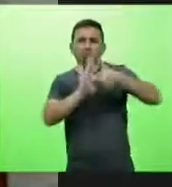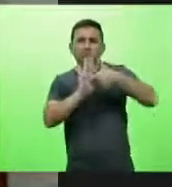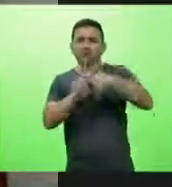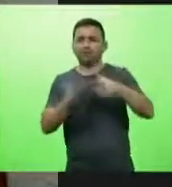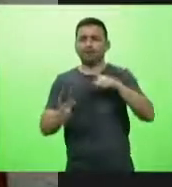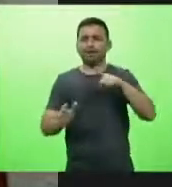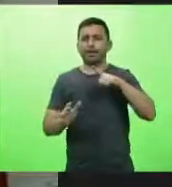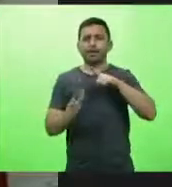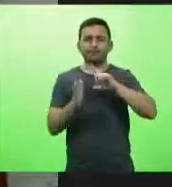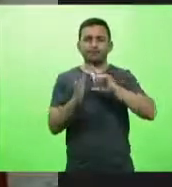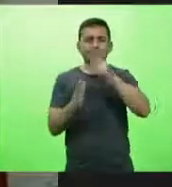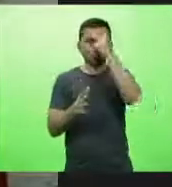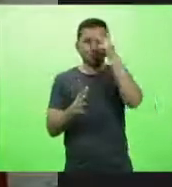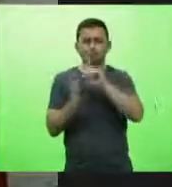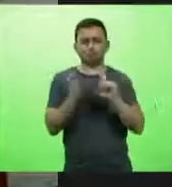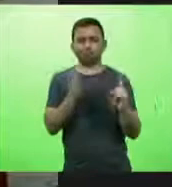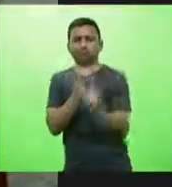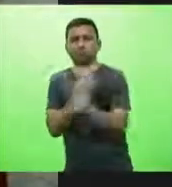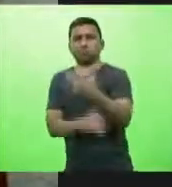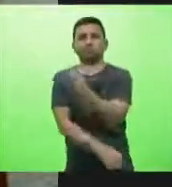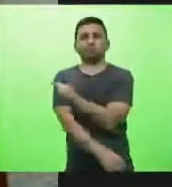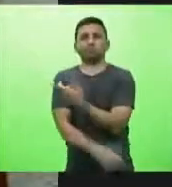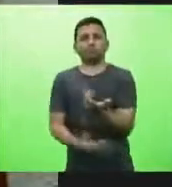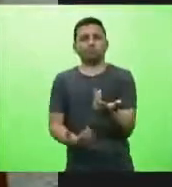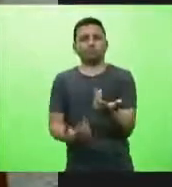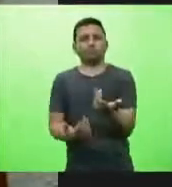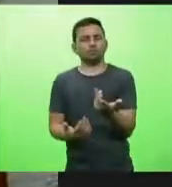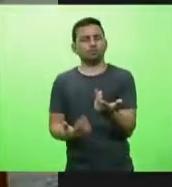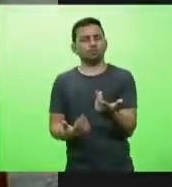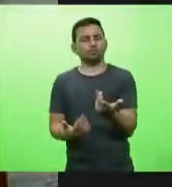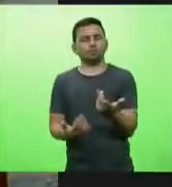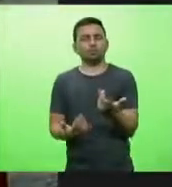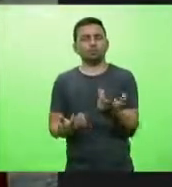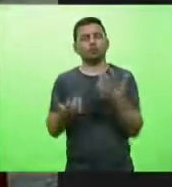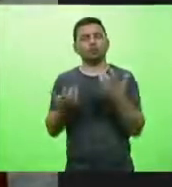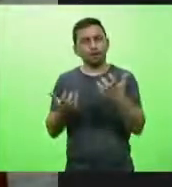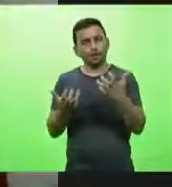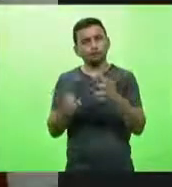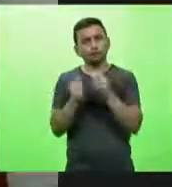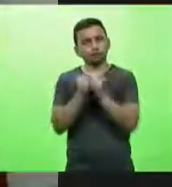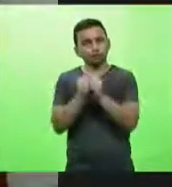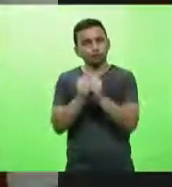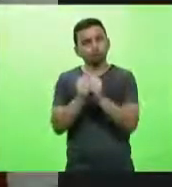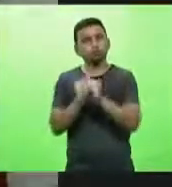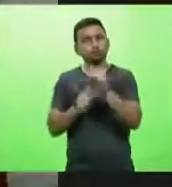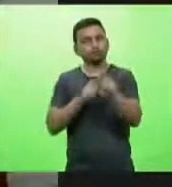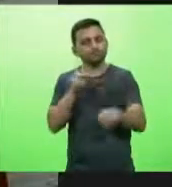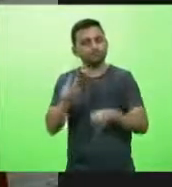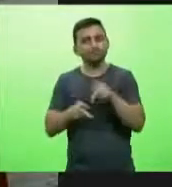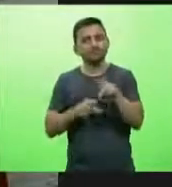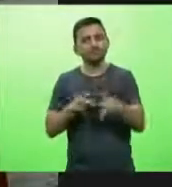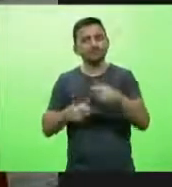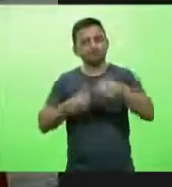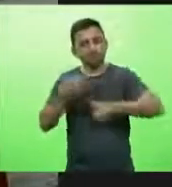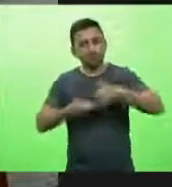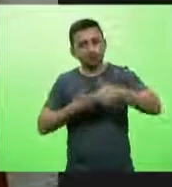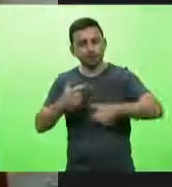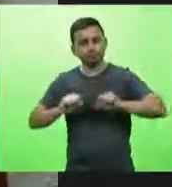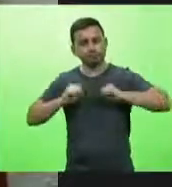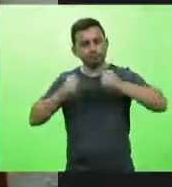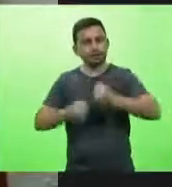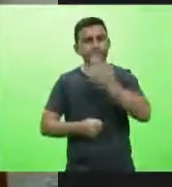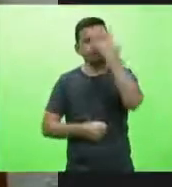que é desagradável, e viemos marcar mais esse ponto junto à população. Prosseguimos firme e forte, trabalhando com